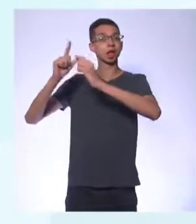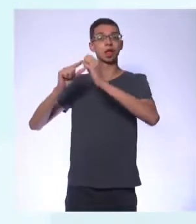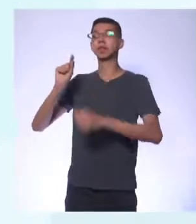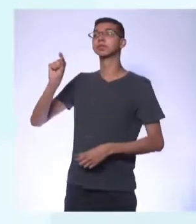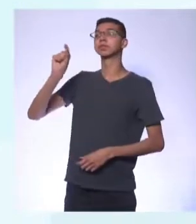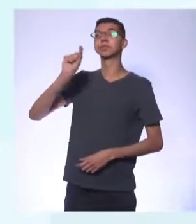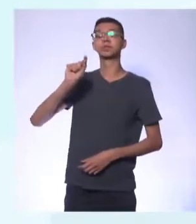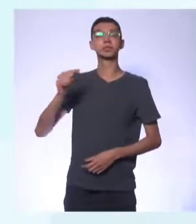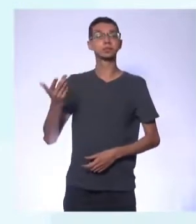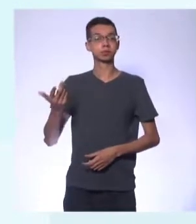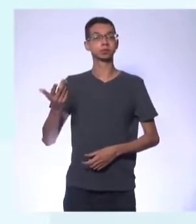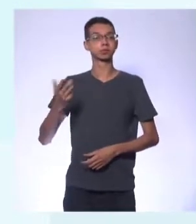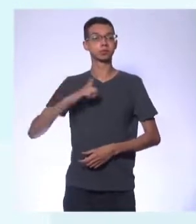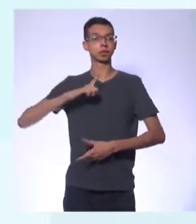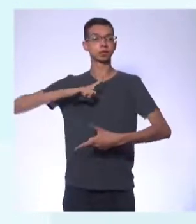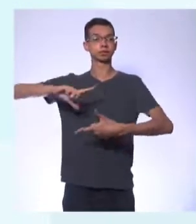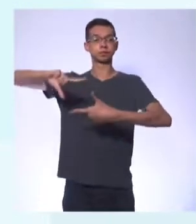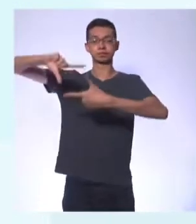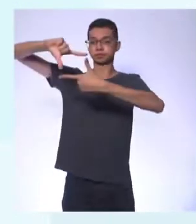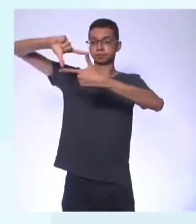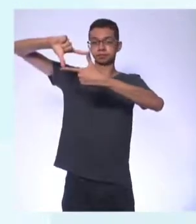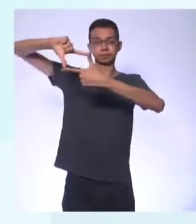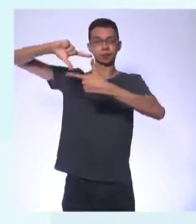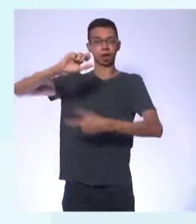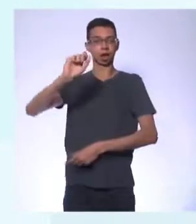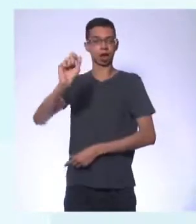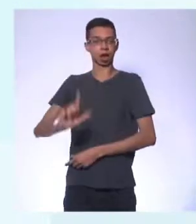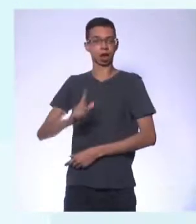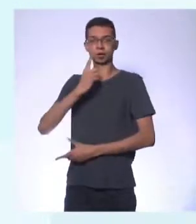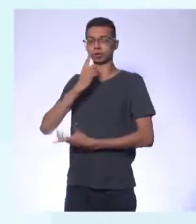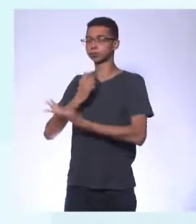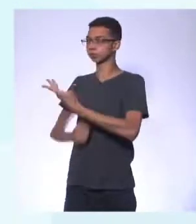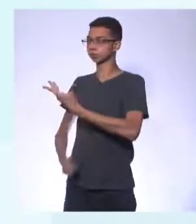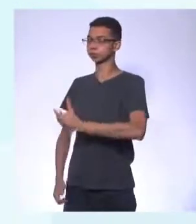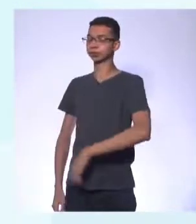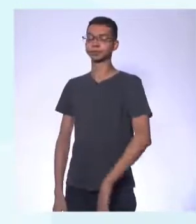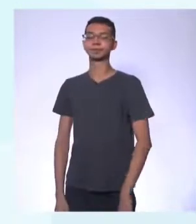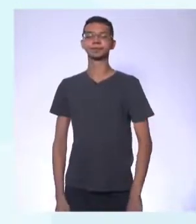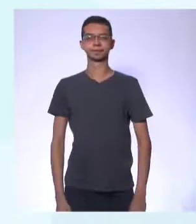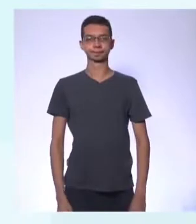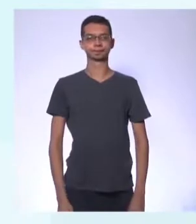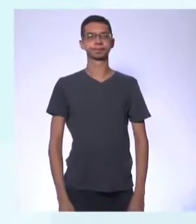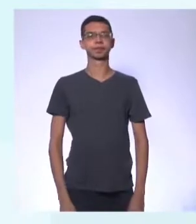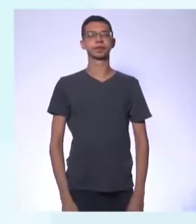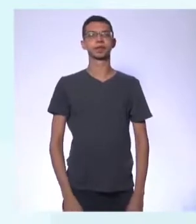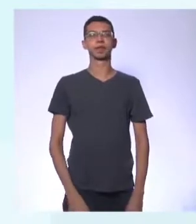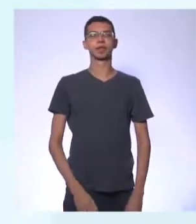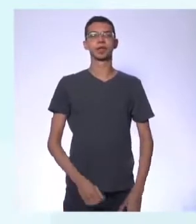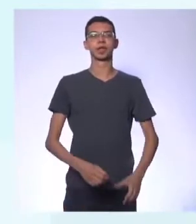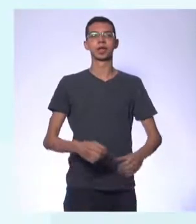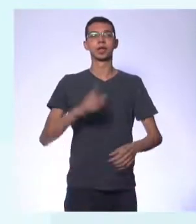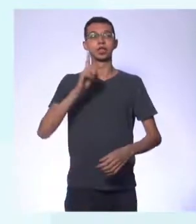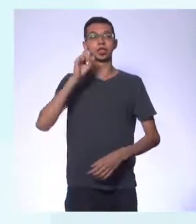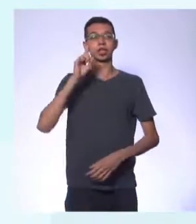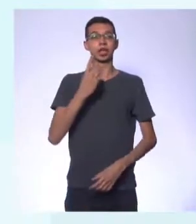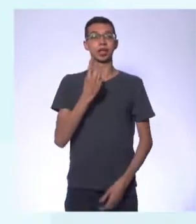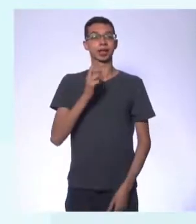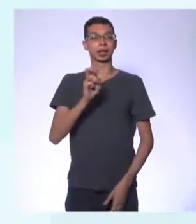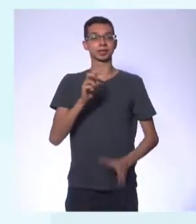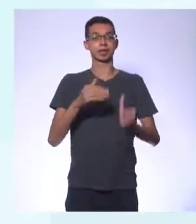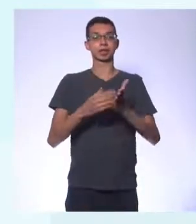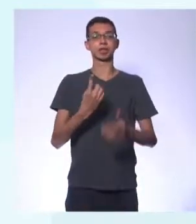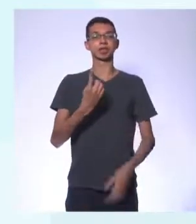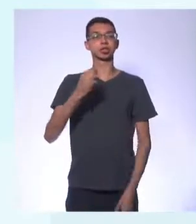a primeira bandeira republicana criada por Rui Barbosa, usada entre 15 e 19 de novembro, ou seja, ela só durou 4